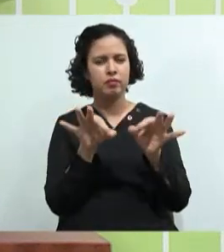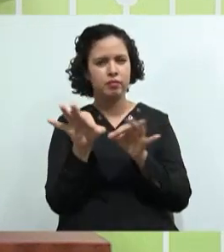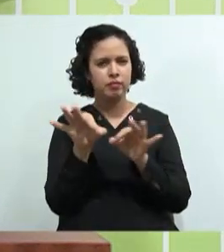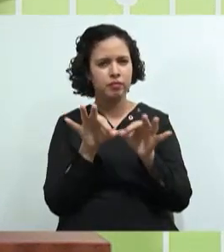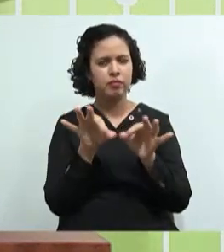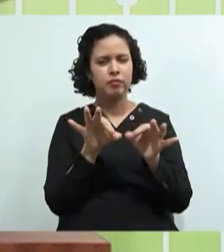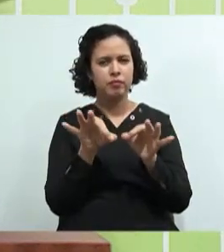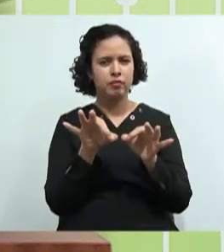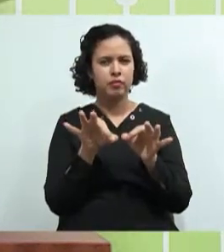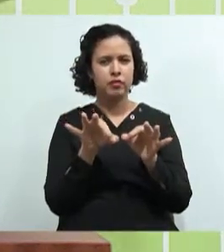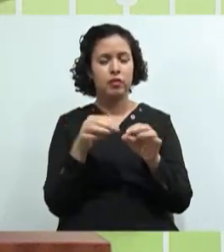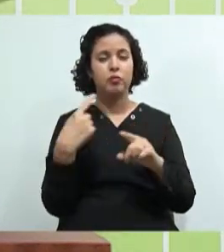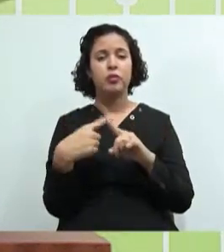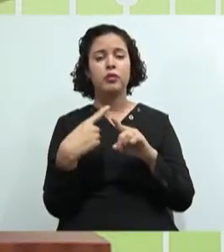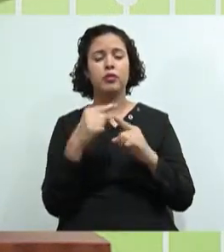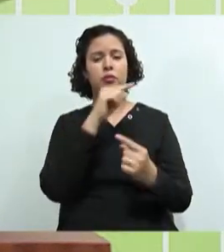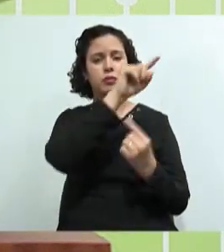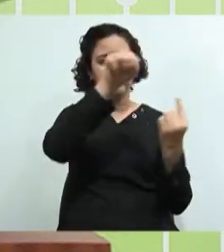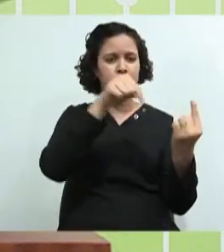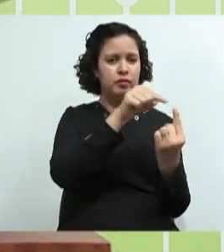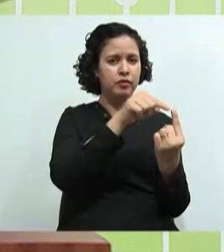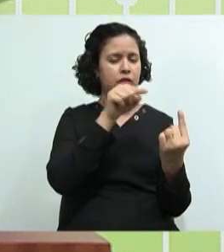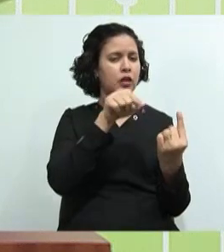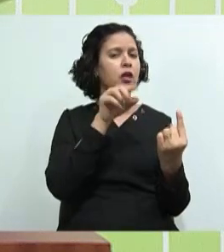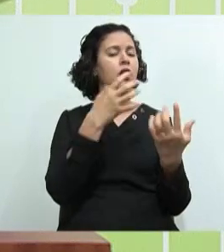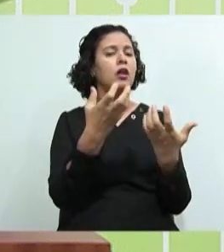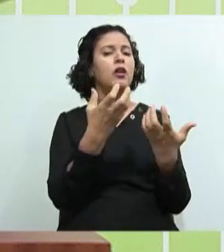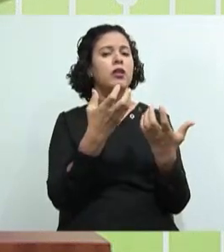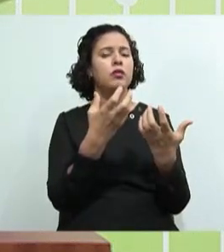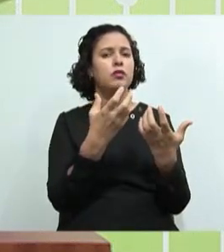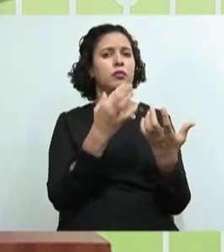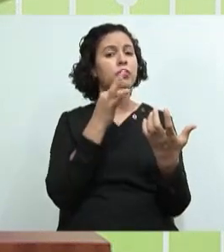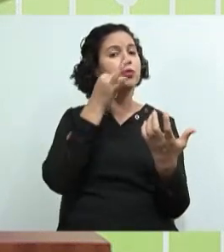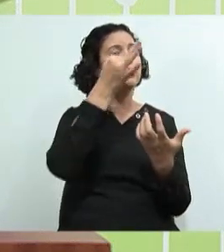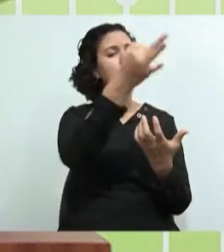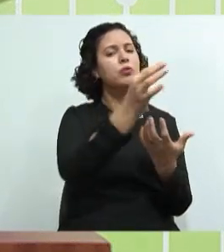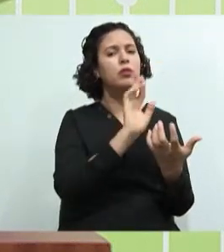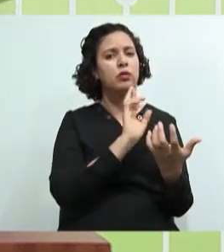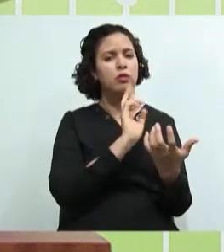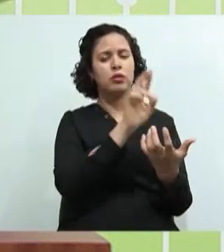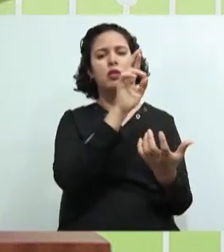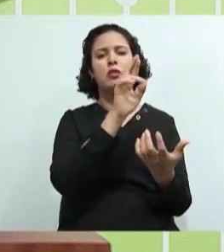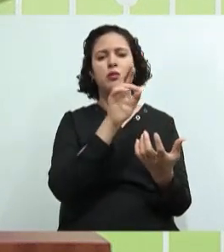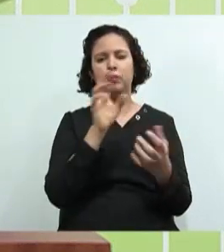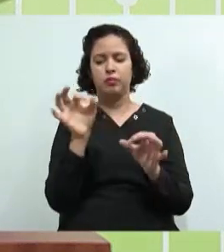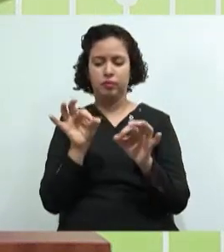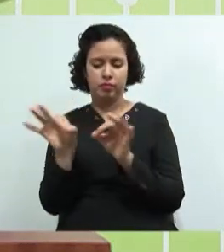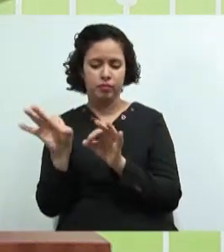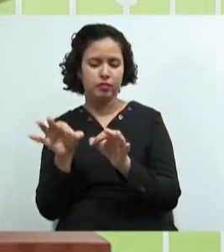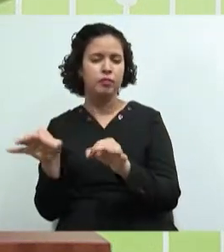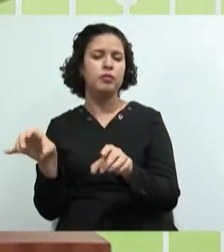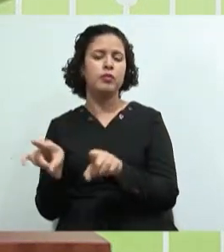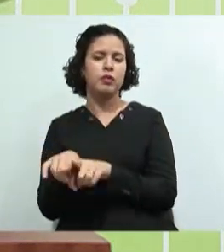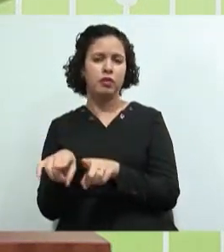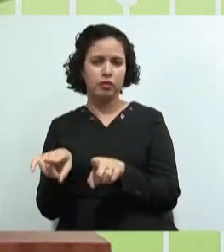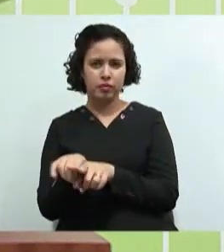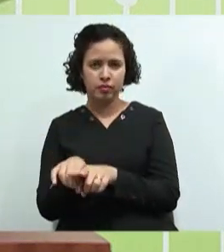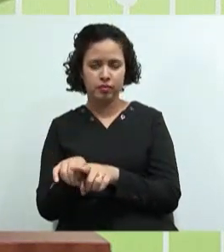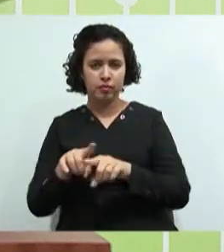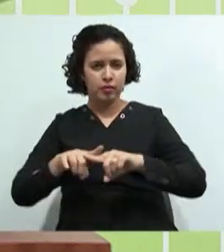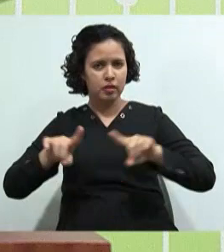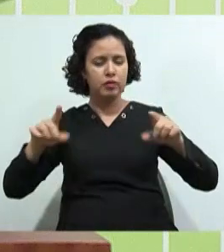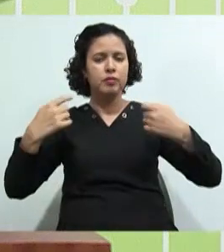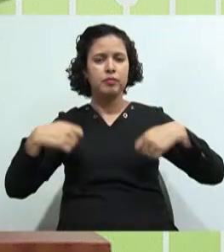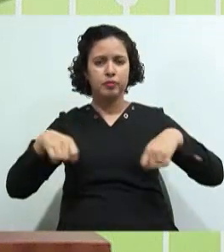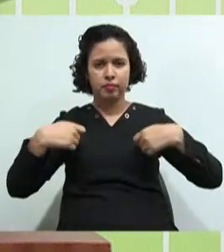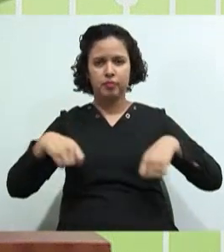Por quê? Um objetivo é algo que você almeja um resultado futuro. Planejamento é isso também. Mas é claro, você precisa